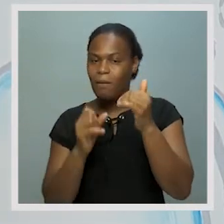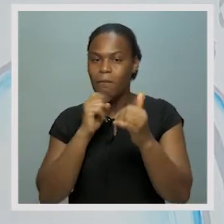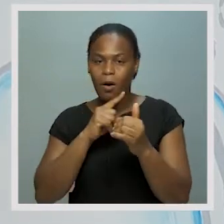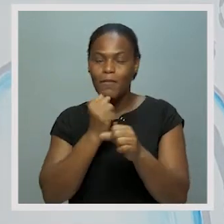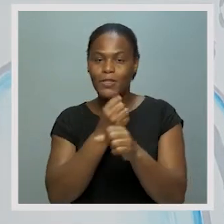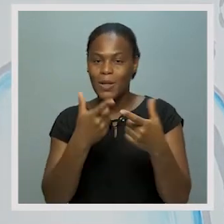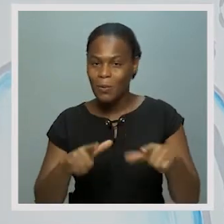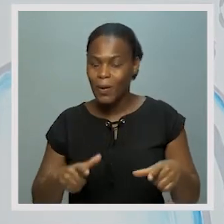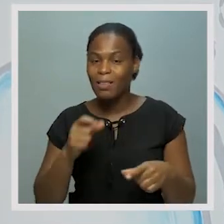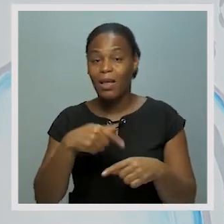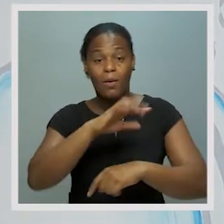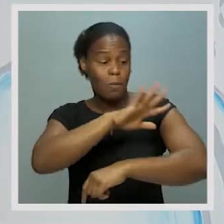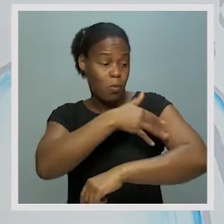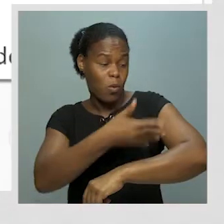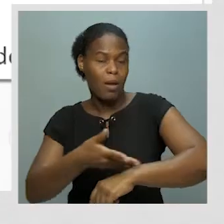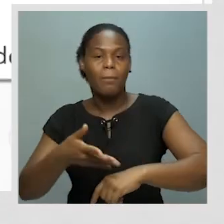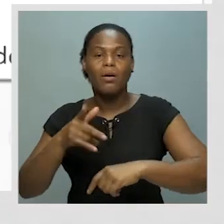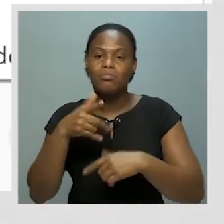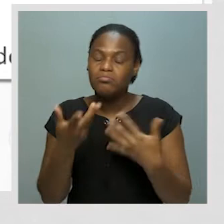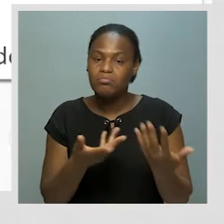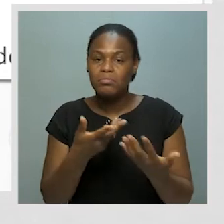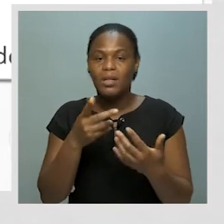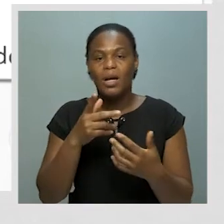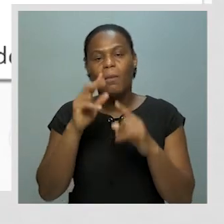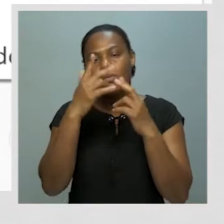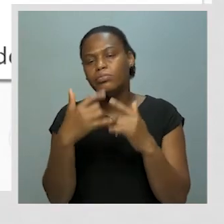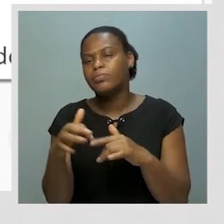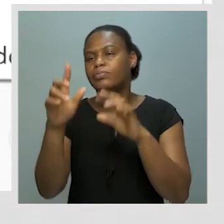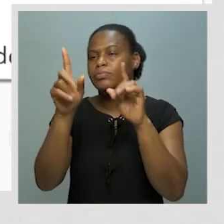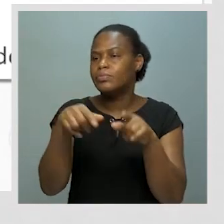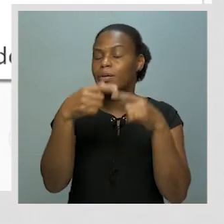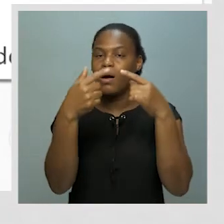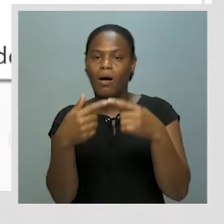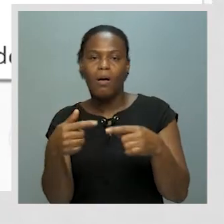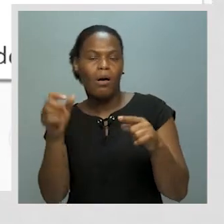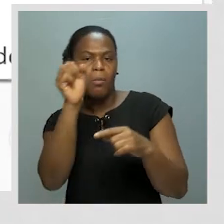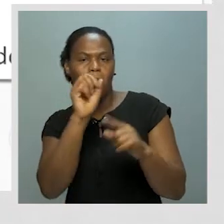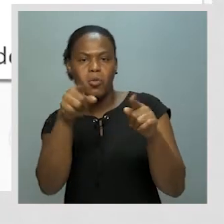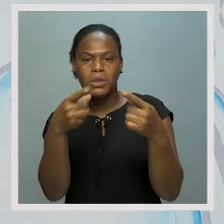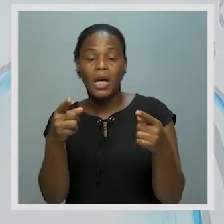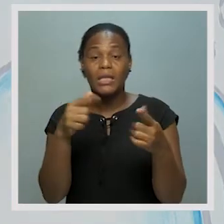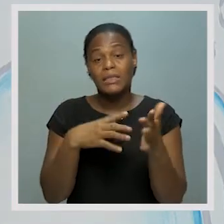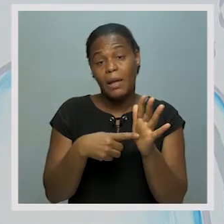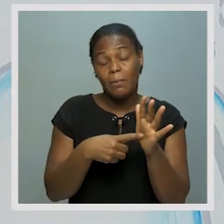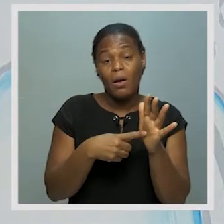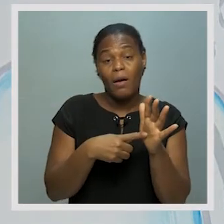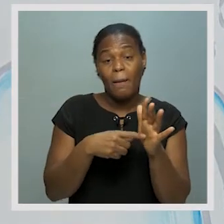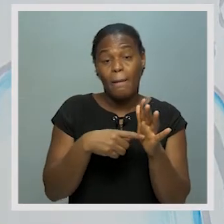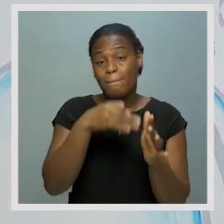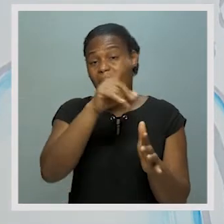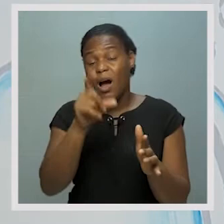essa função de linguagem em poemas, poesias, hinos, canções, etc. Exemplo, conquistando a